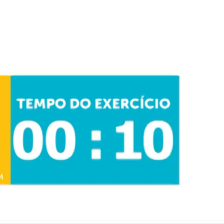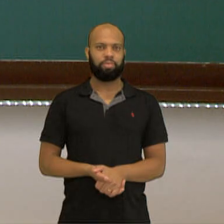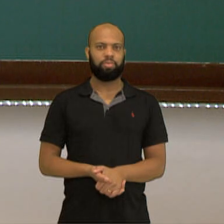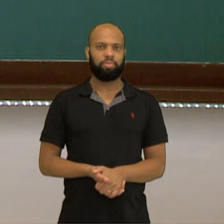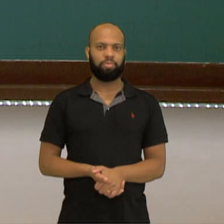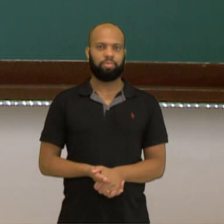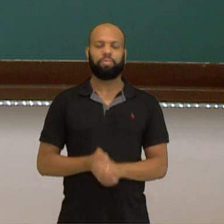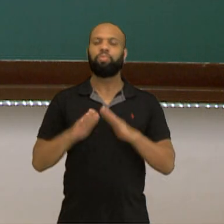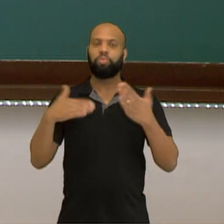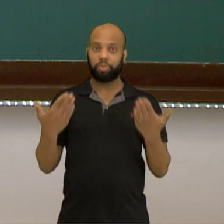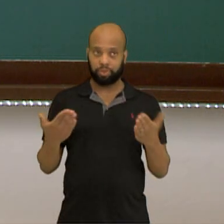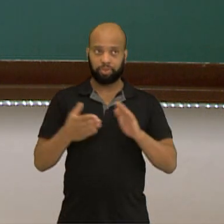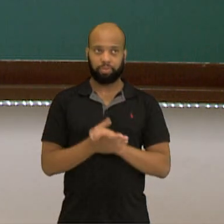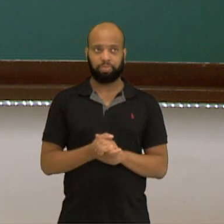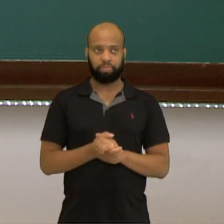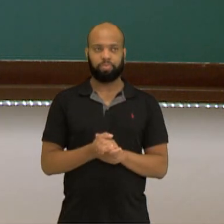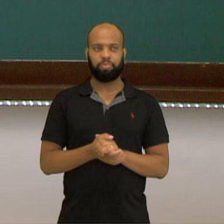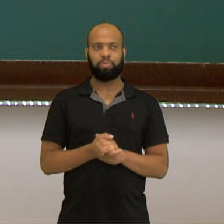E aí,